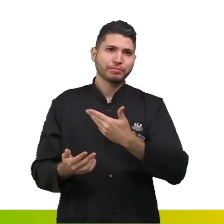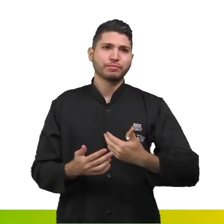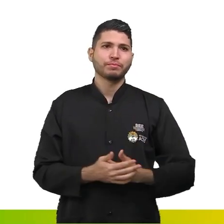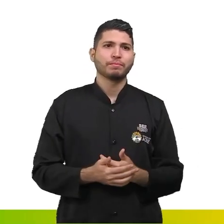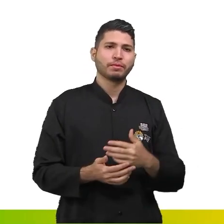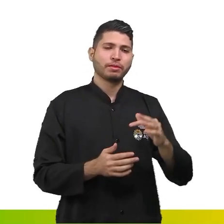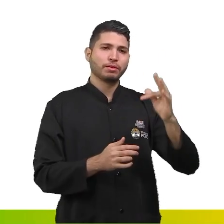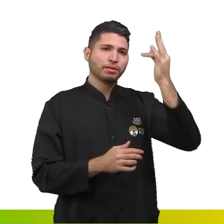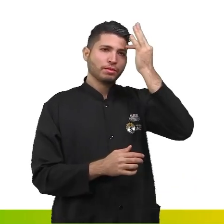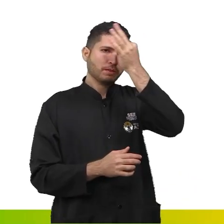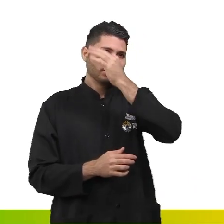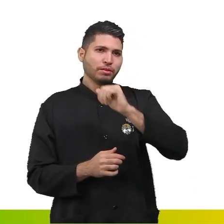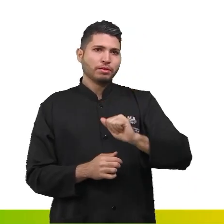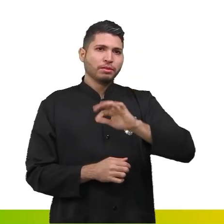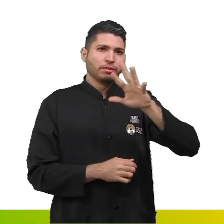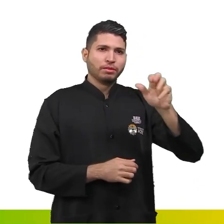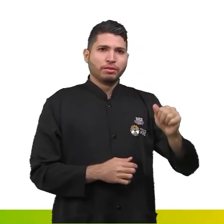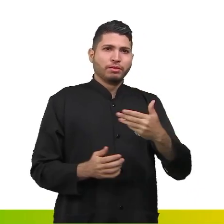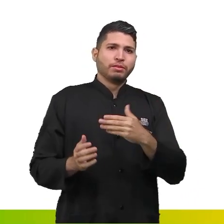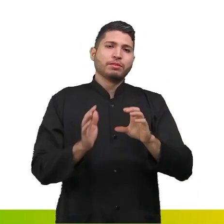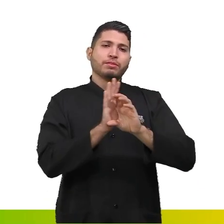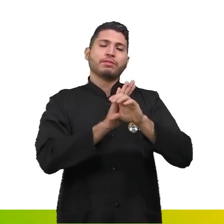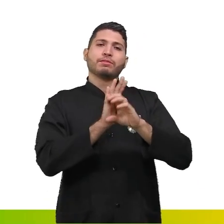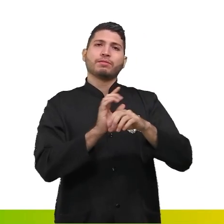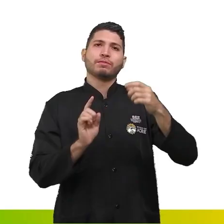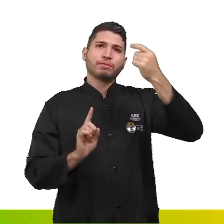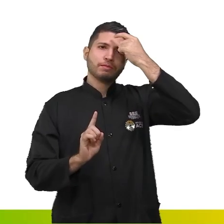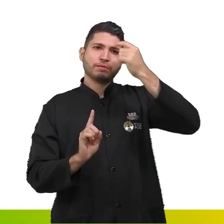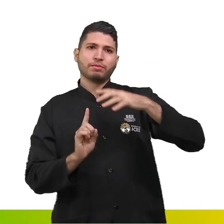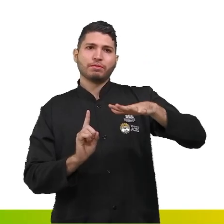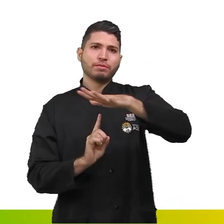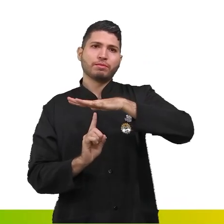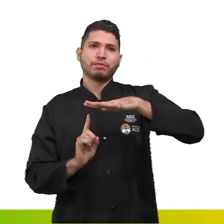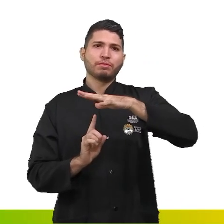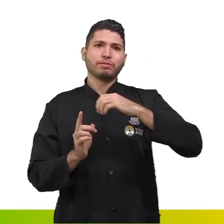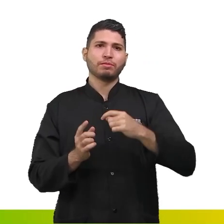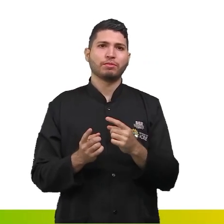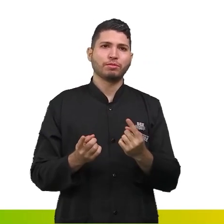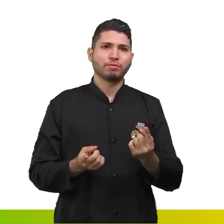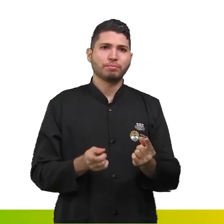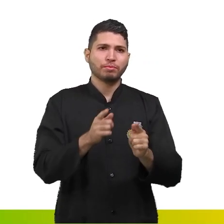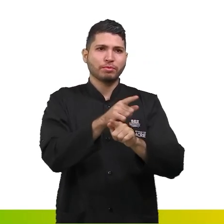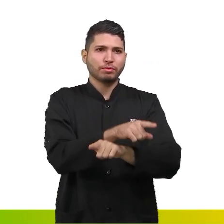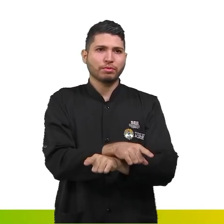pela colaboração e relação harmoniosa com o meio.